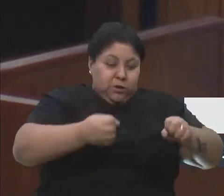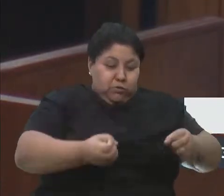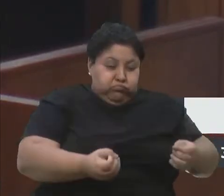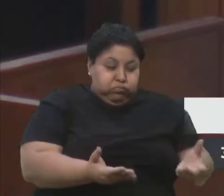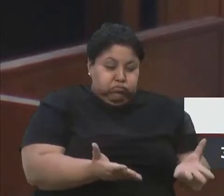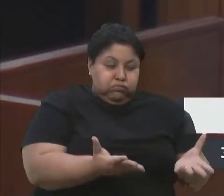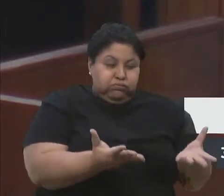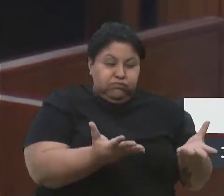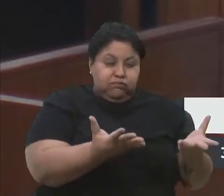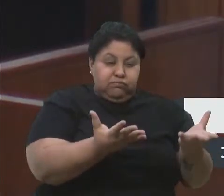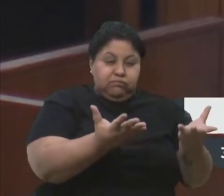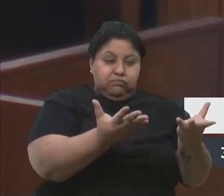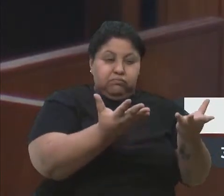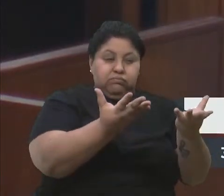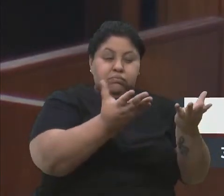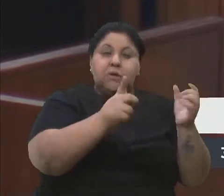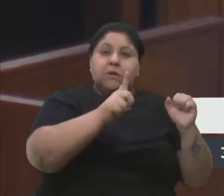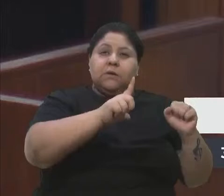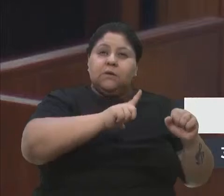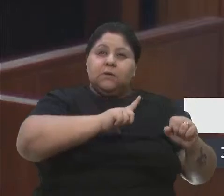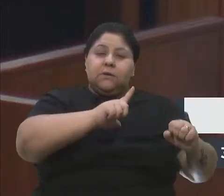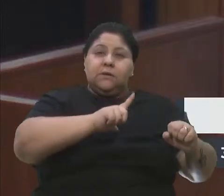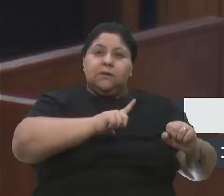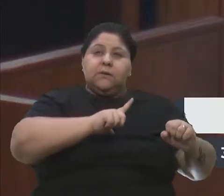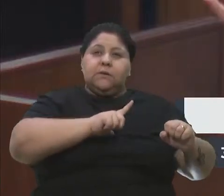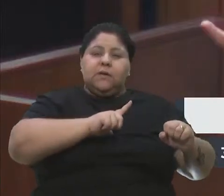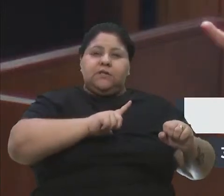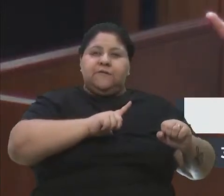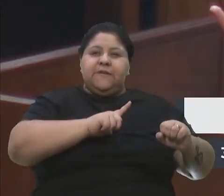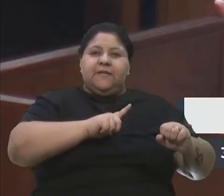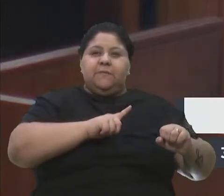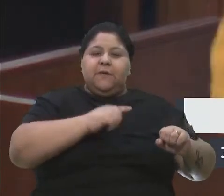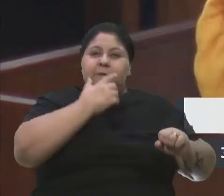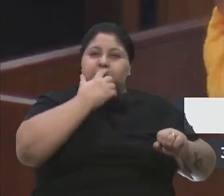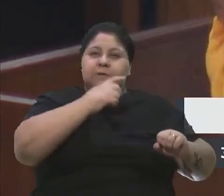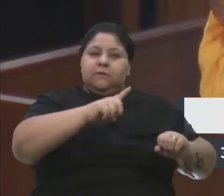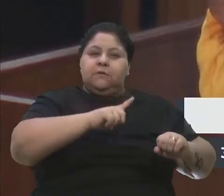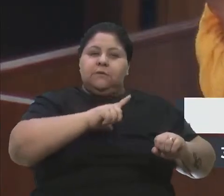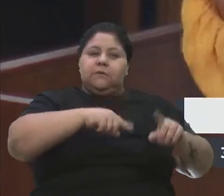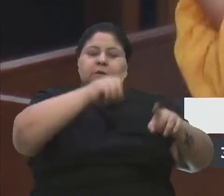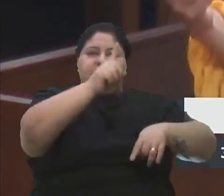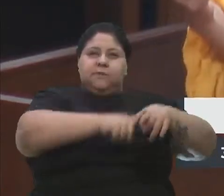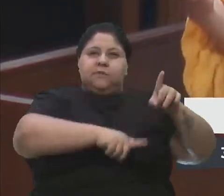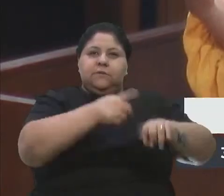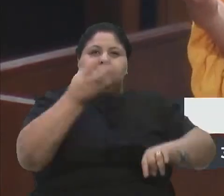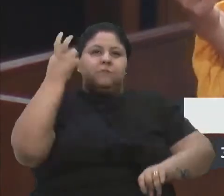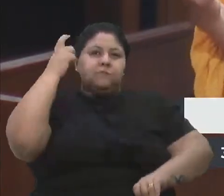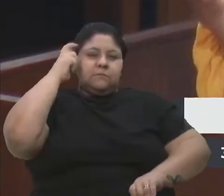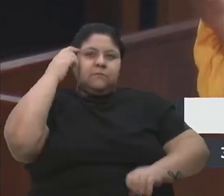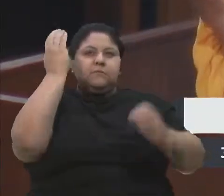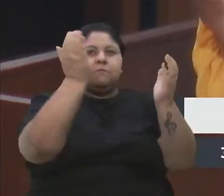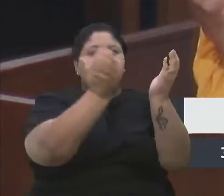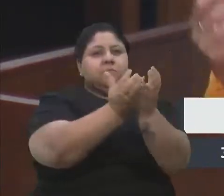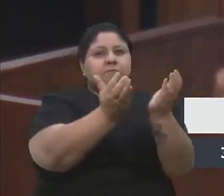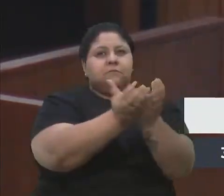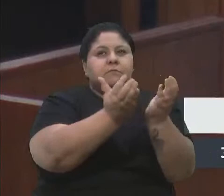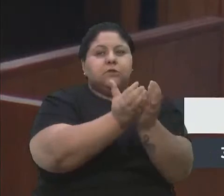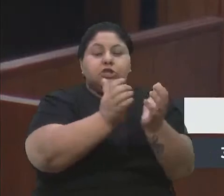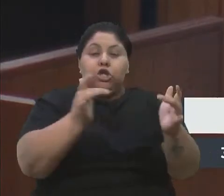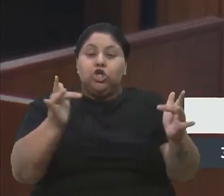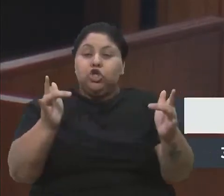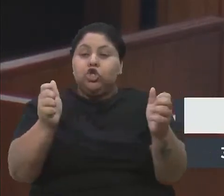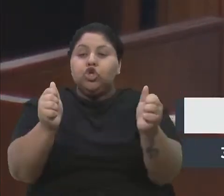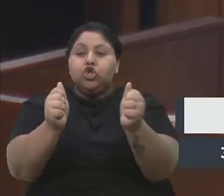tarefas culturais, como a apresentação de lendas pelos estudantes das escolas, junto com o pessoal dos